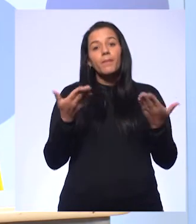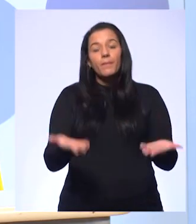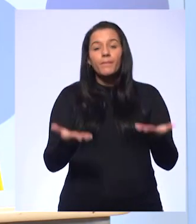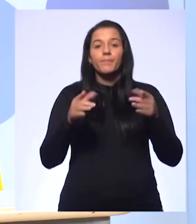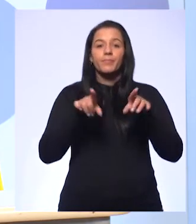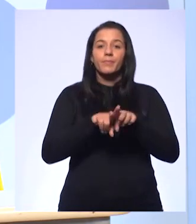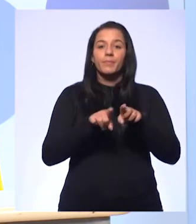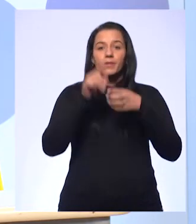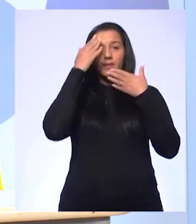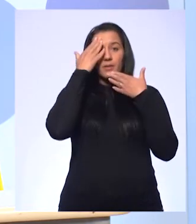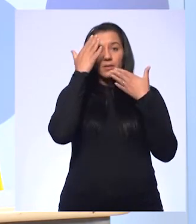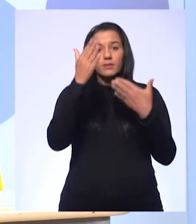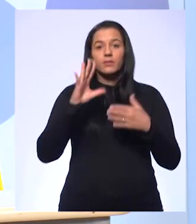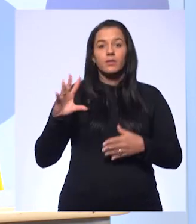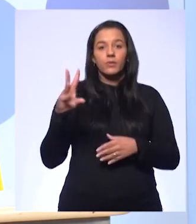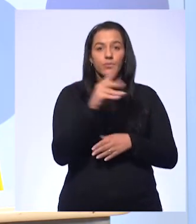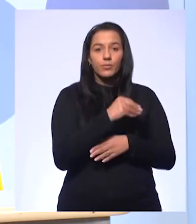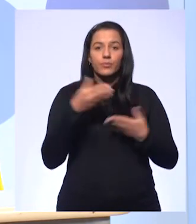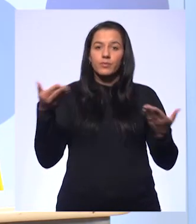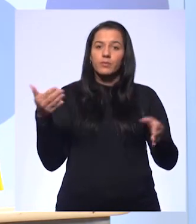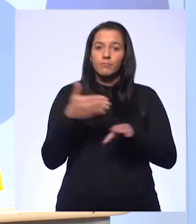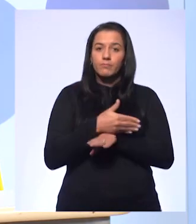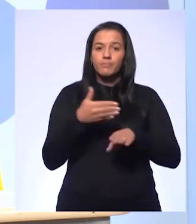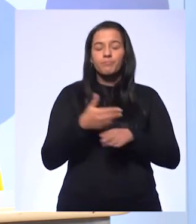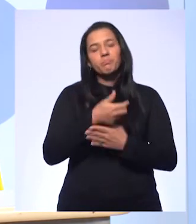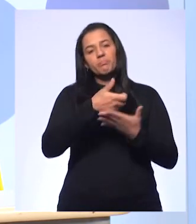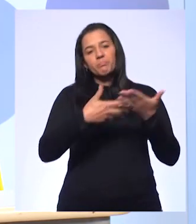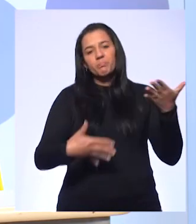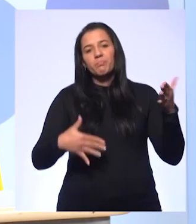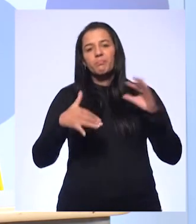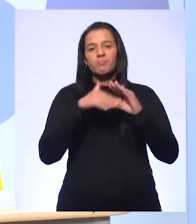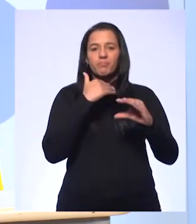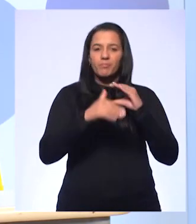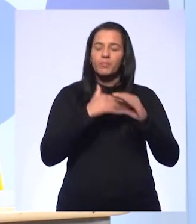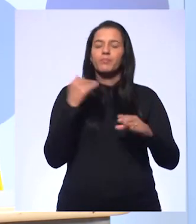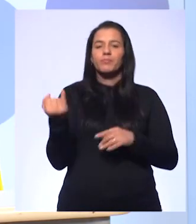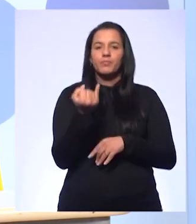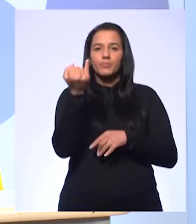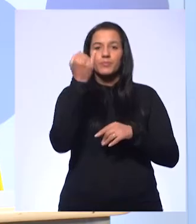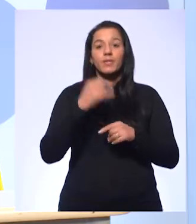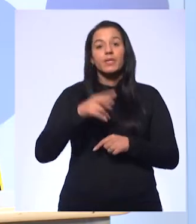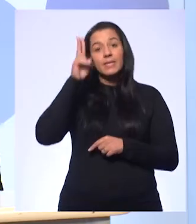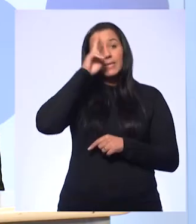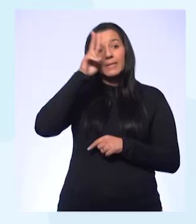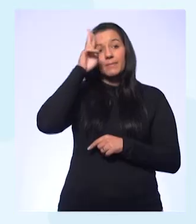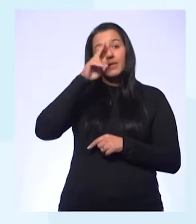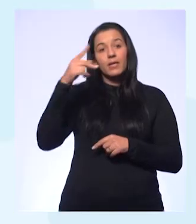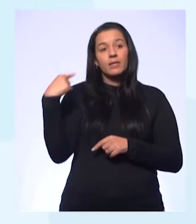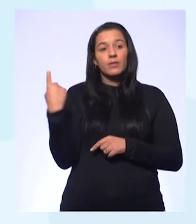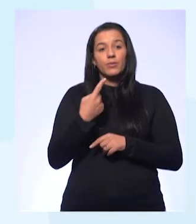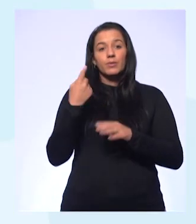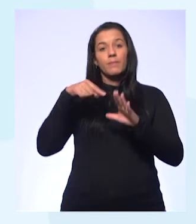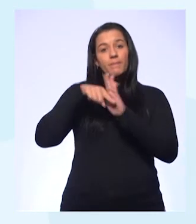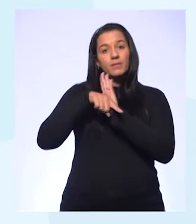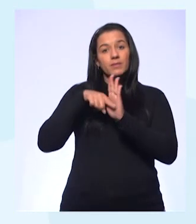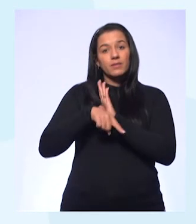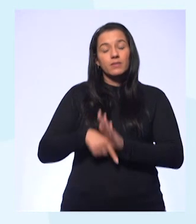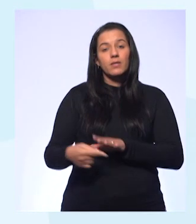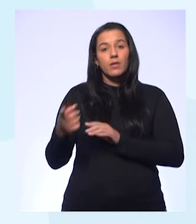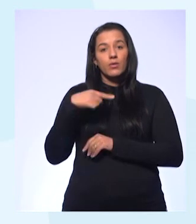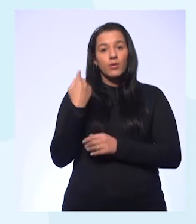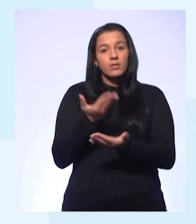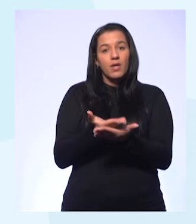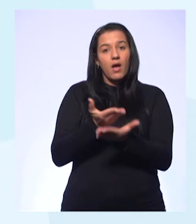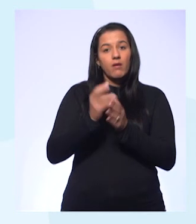a todos vocês pela presença na aula de hoje, as interações pelo chat, lembrá-los da nossa pesquisa, avaliem a